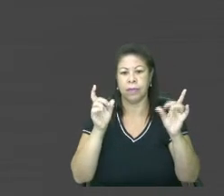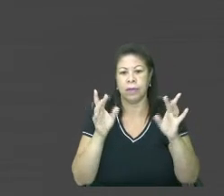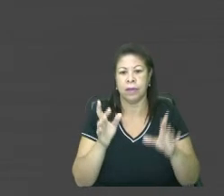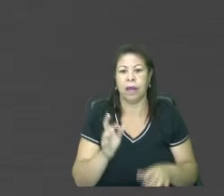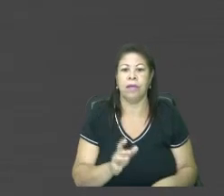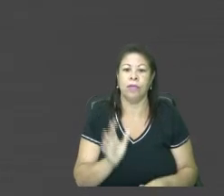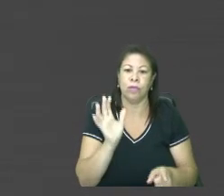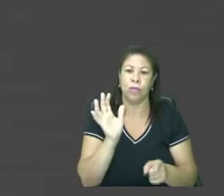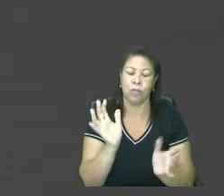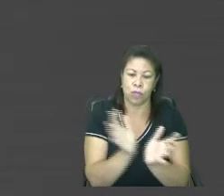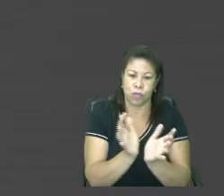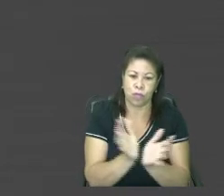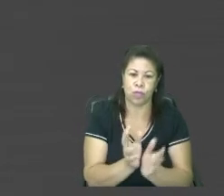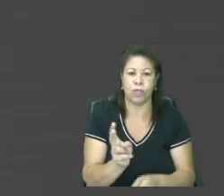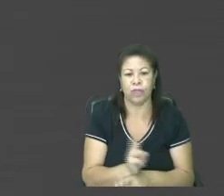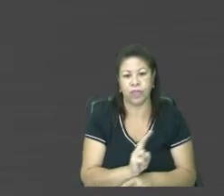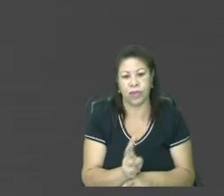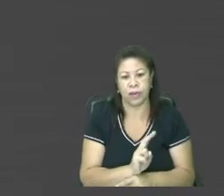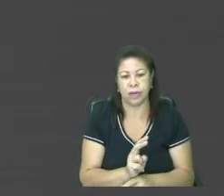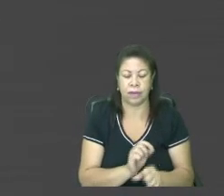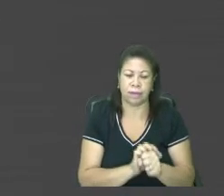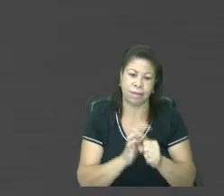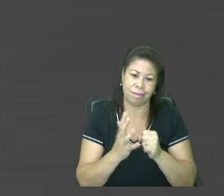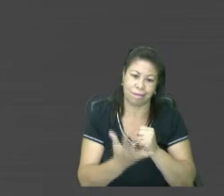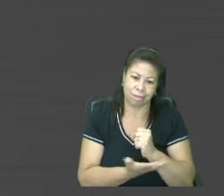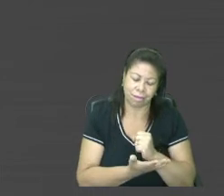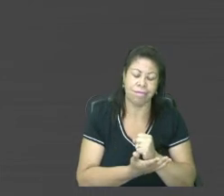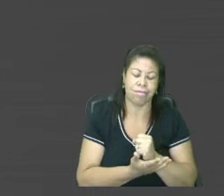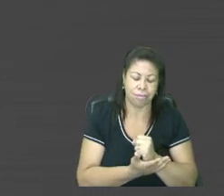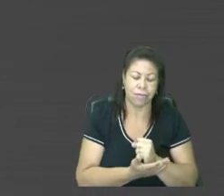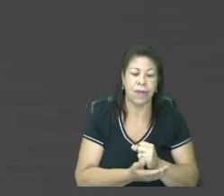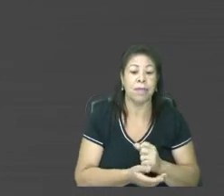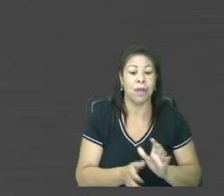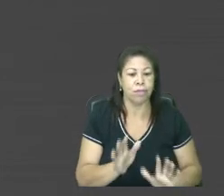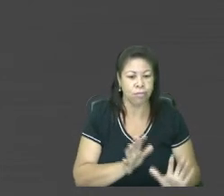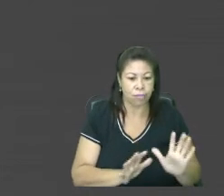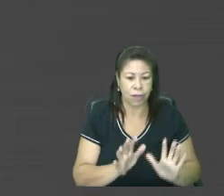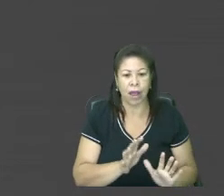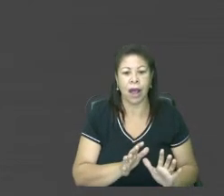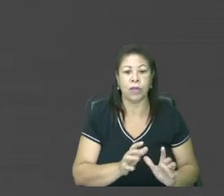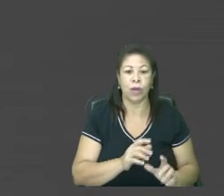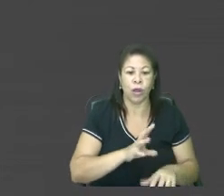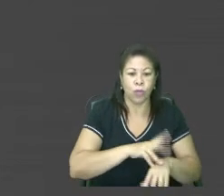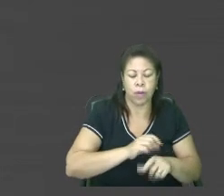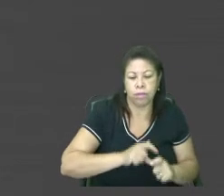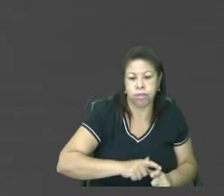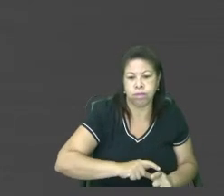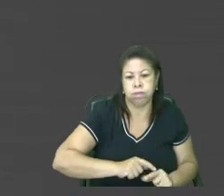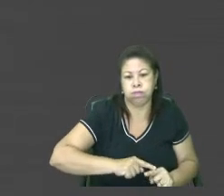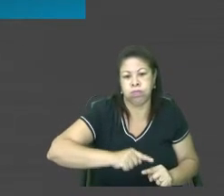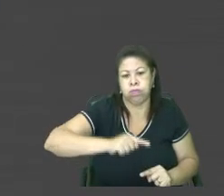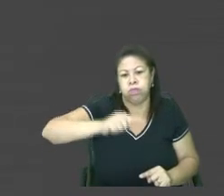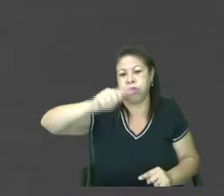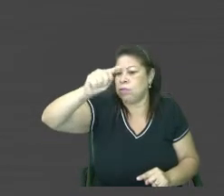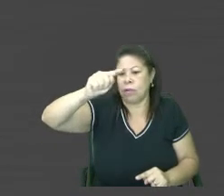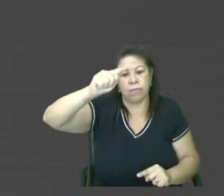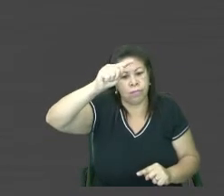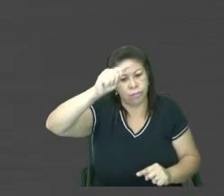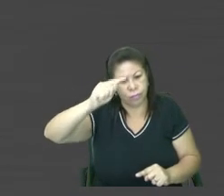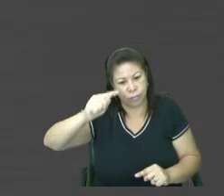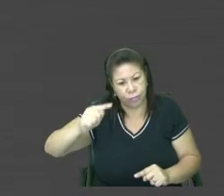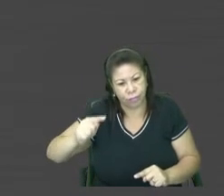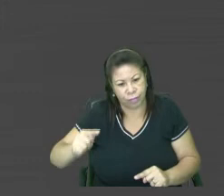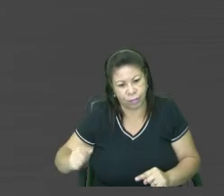desde a pandemia é o controle da doença, a vacinação, né, que é uma ação bem importante que